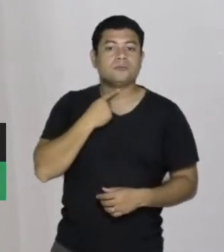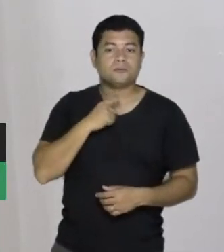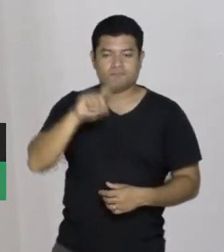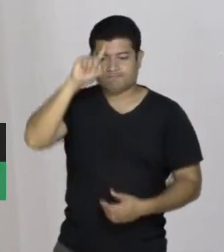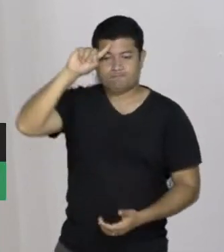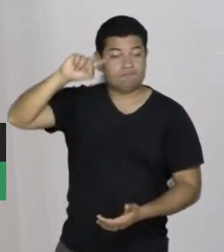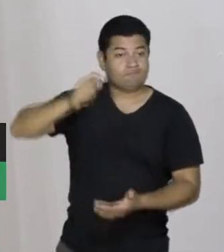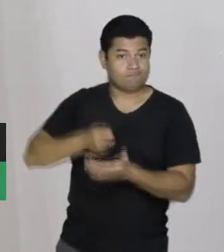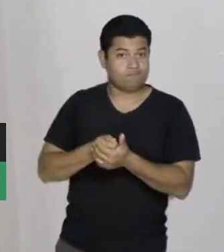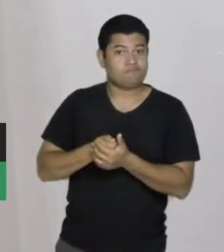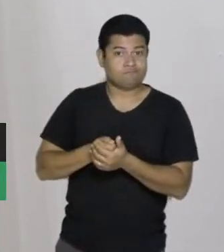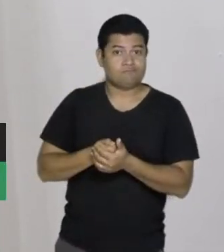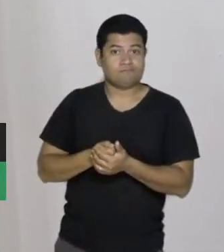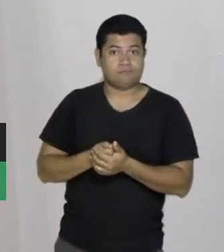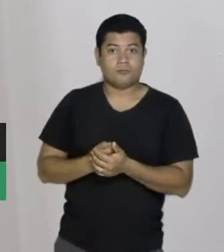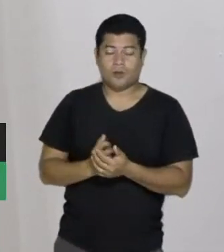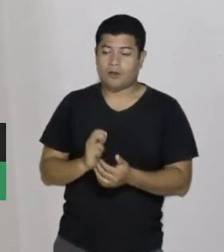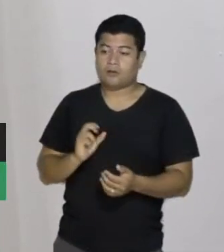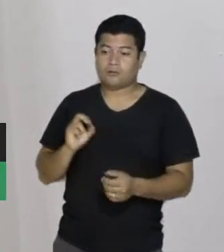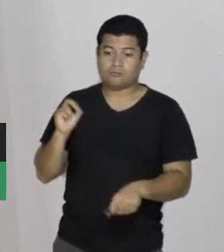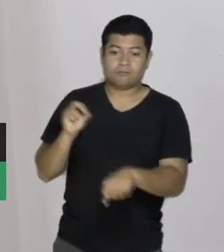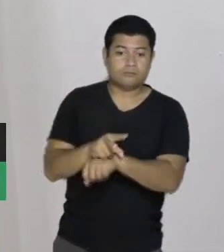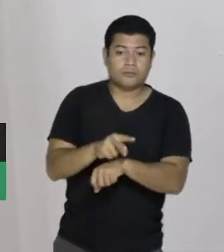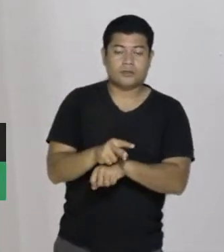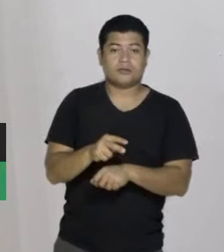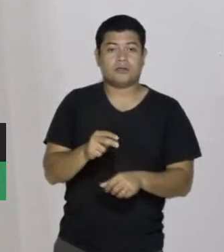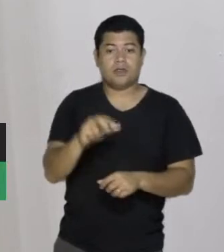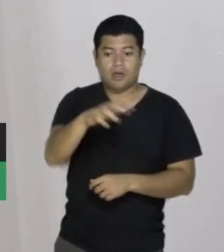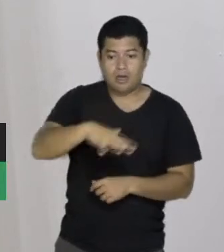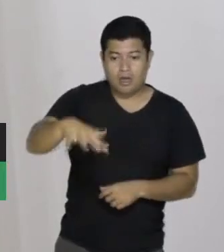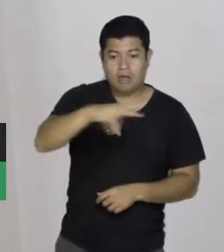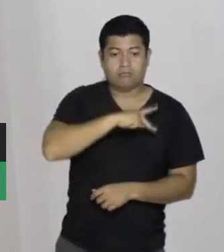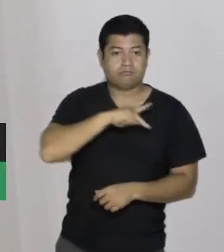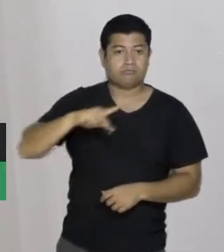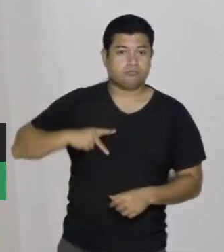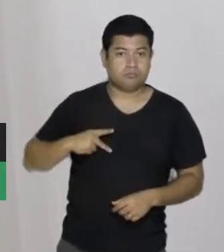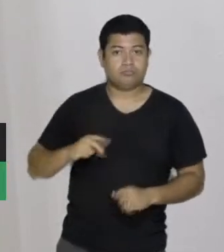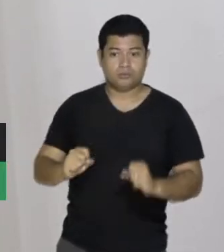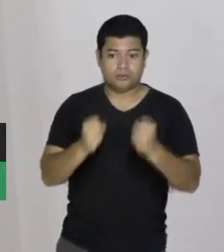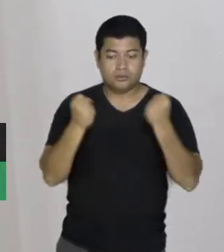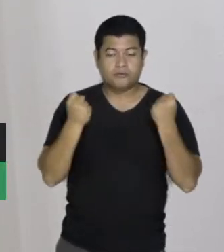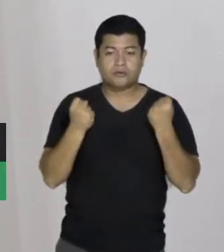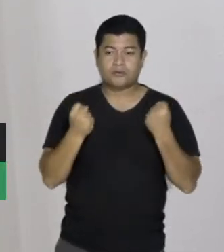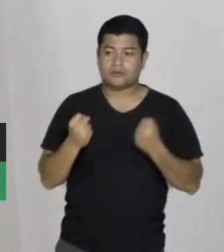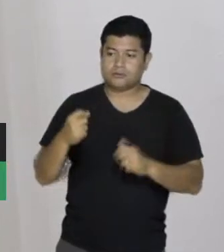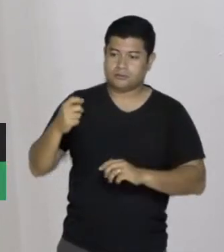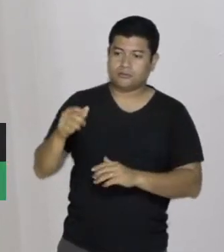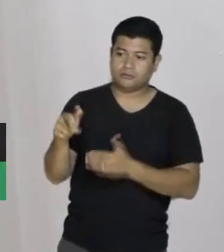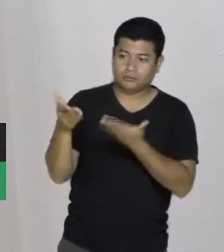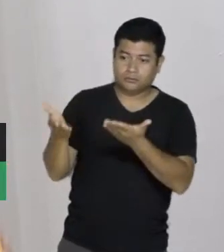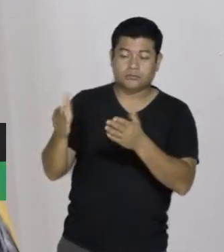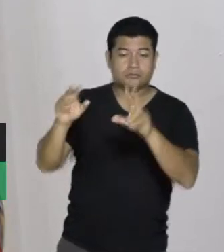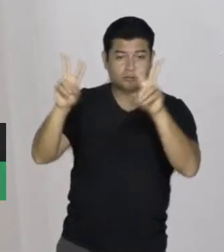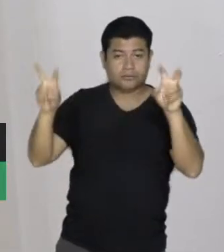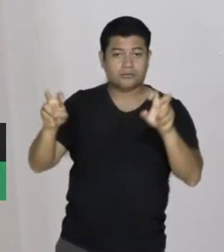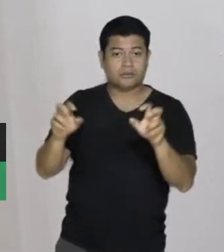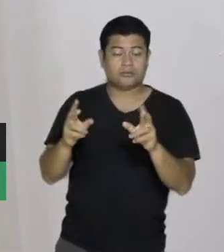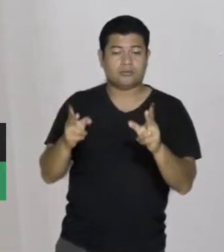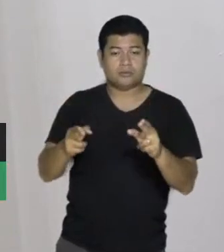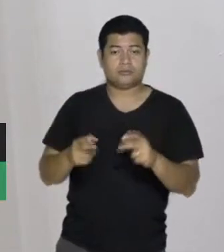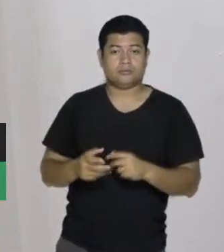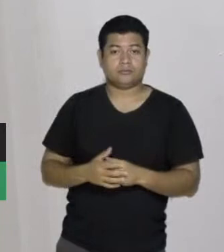de vir para a vida pública para defender também esta bandeira e como prometido lá na minha